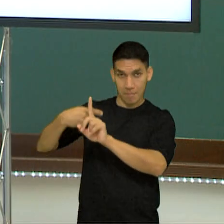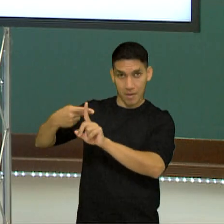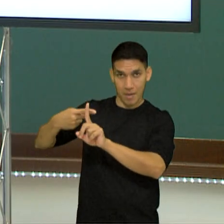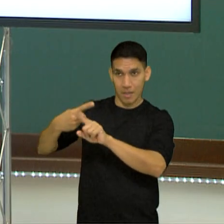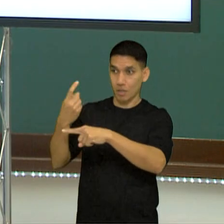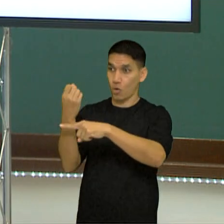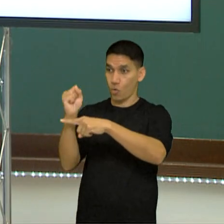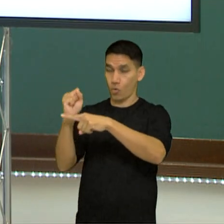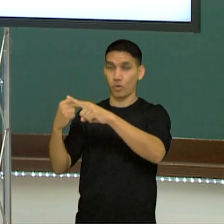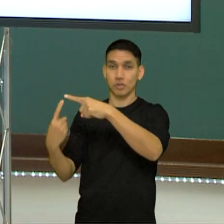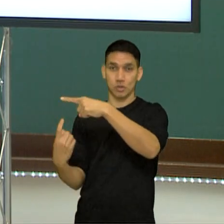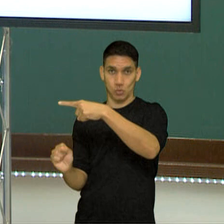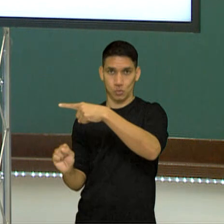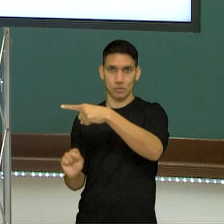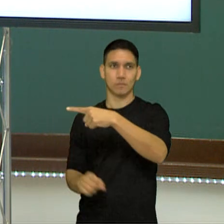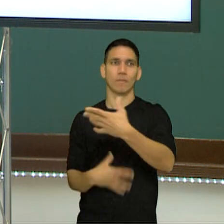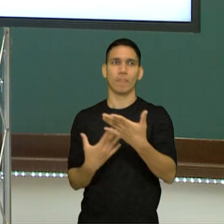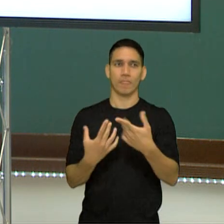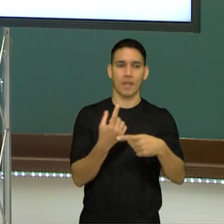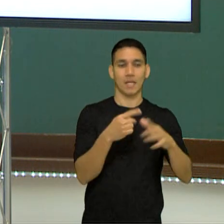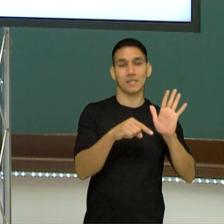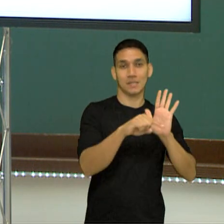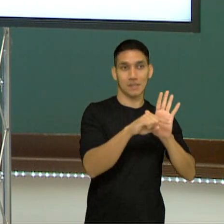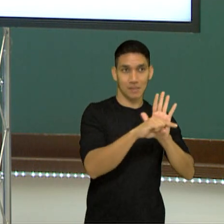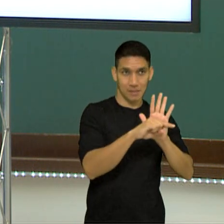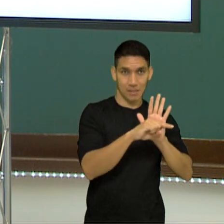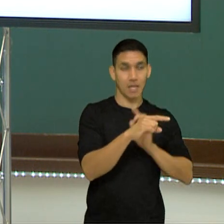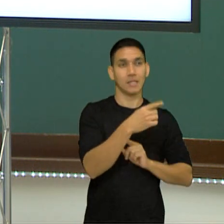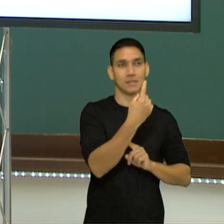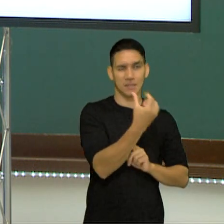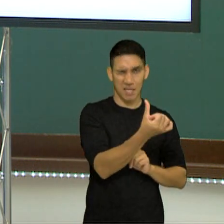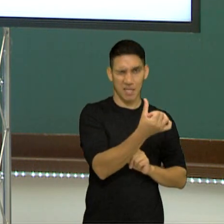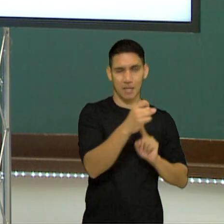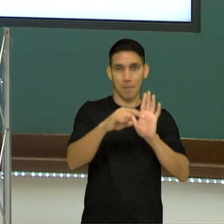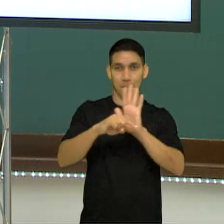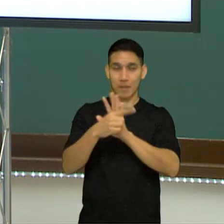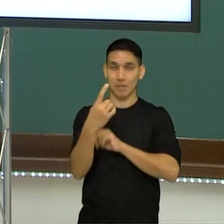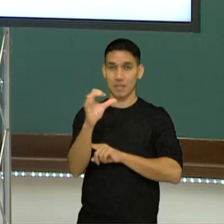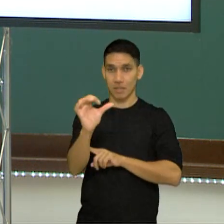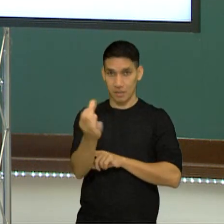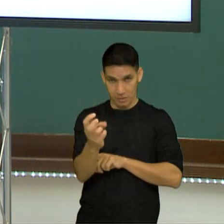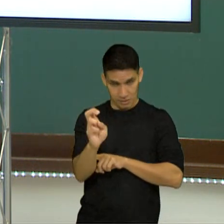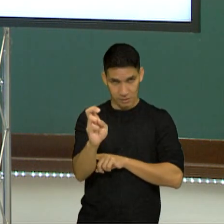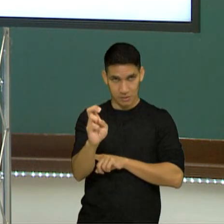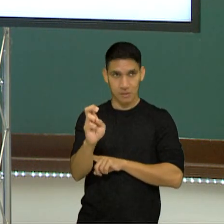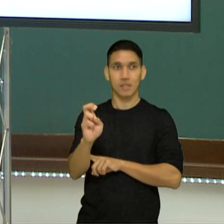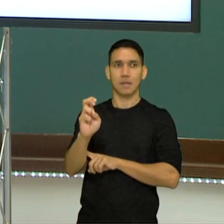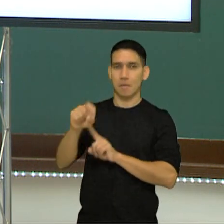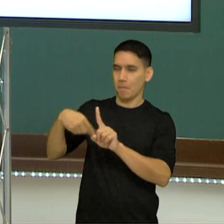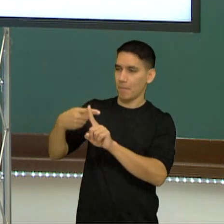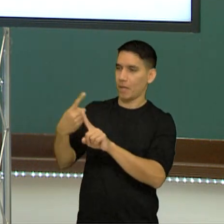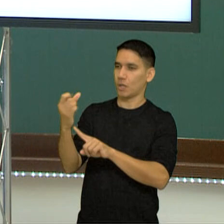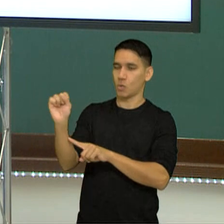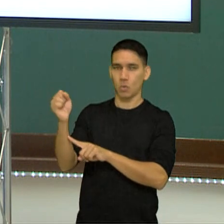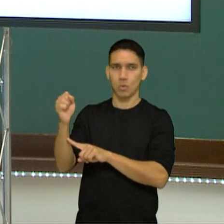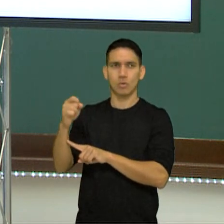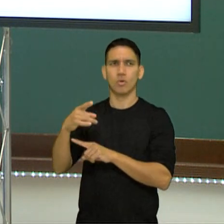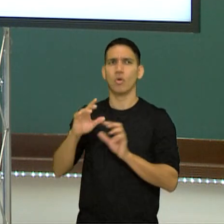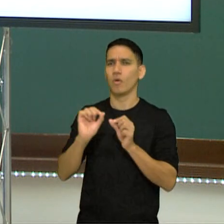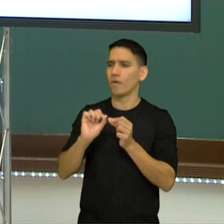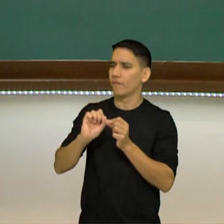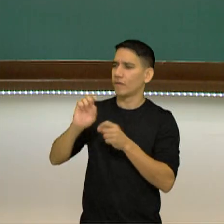18 6 - 15 - 9 e menos nove mais 8 - 11 repete x ao quadrado